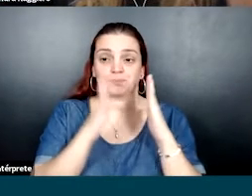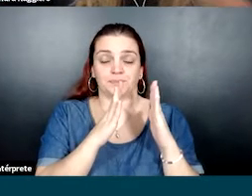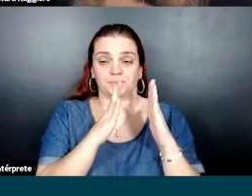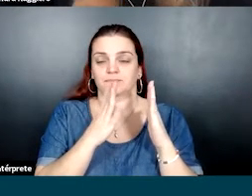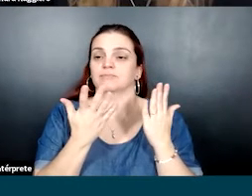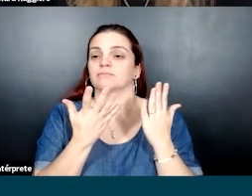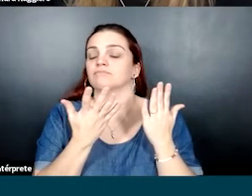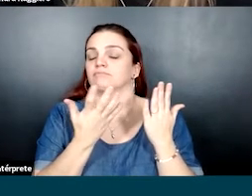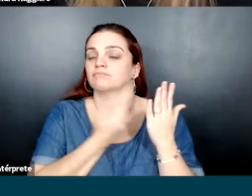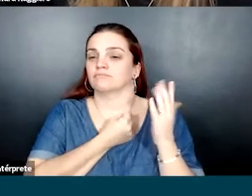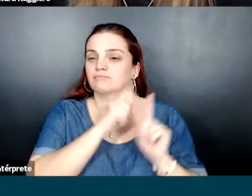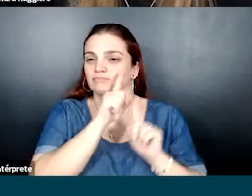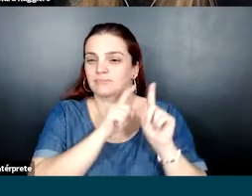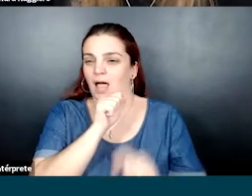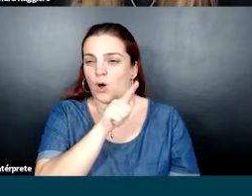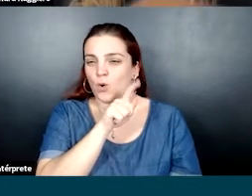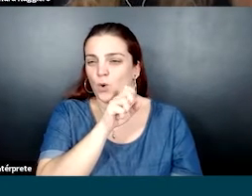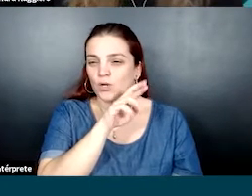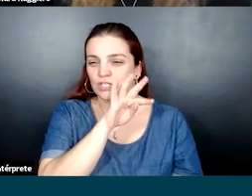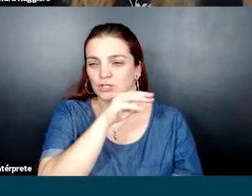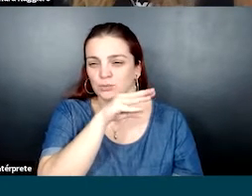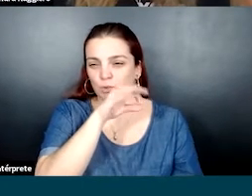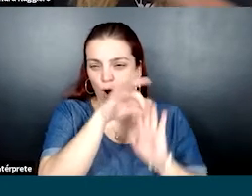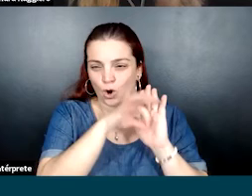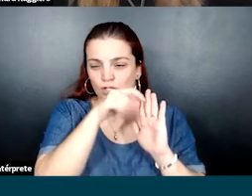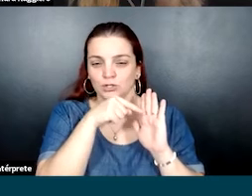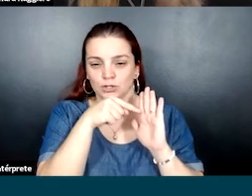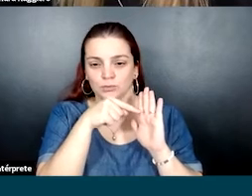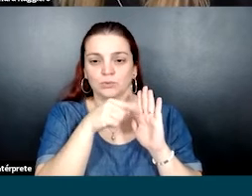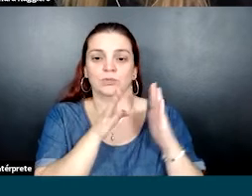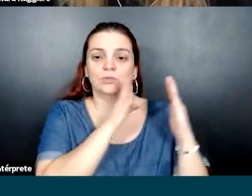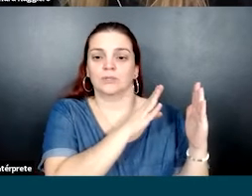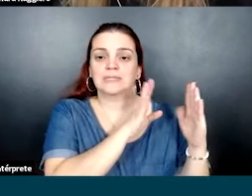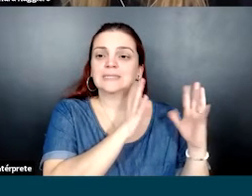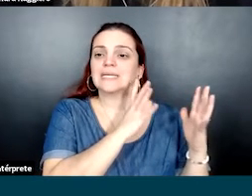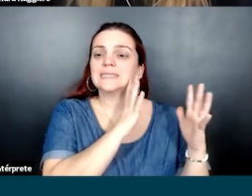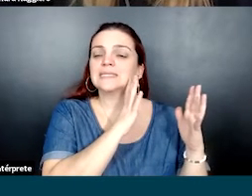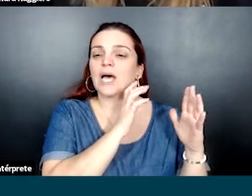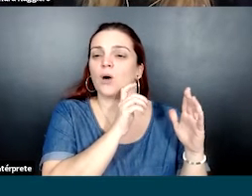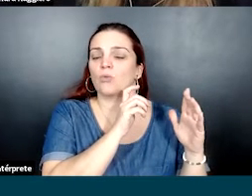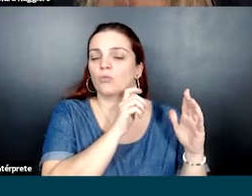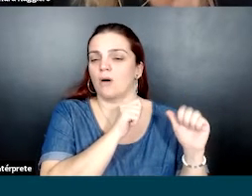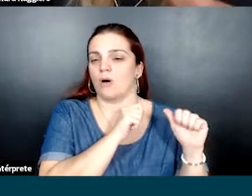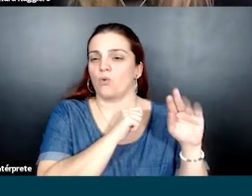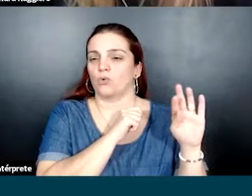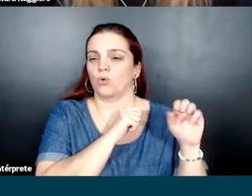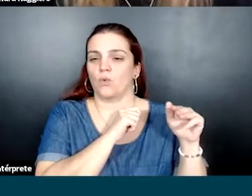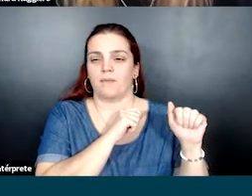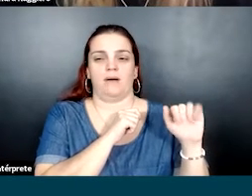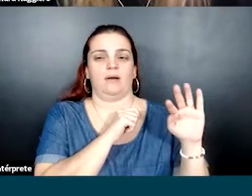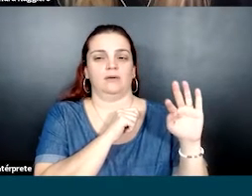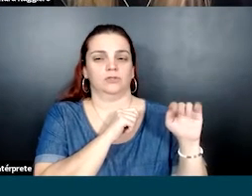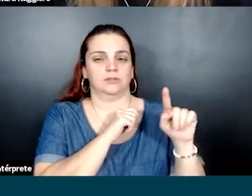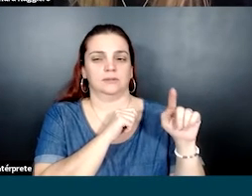algoritmos e decisão automatizada. Bora, então, entender um pouquinho de cada um desses tipos e ver um